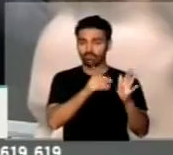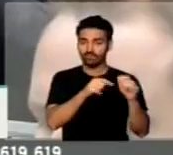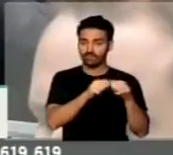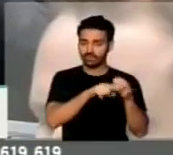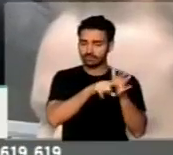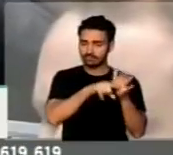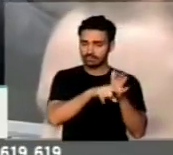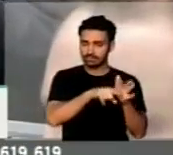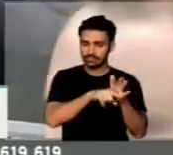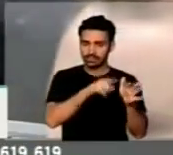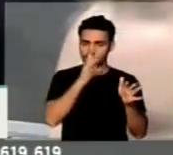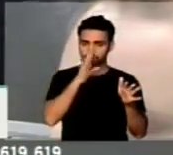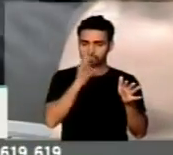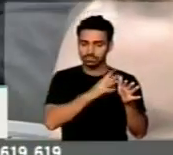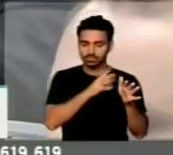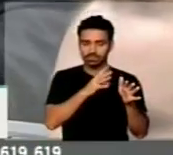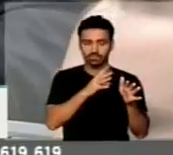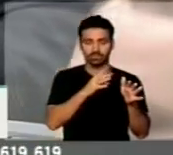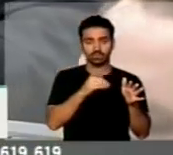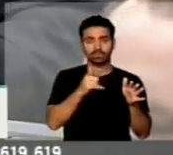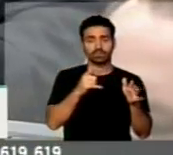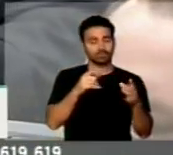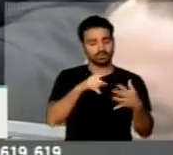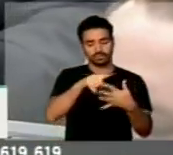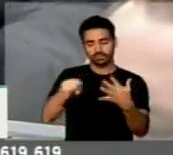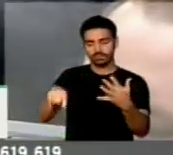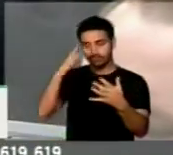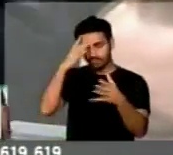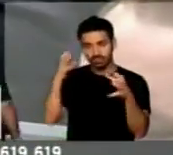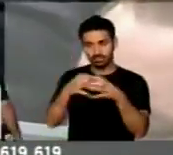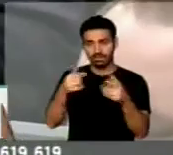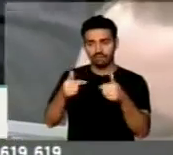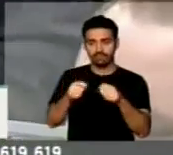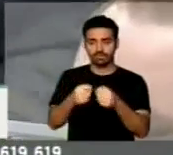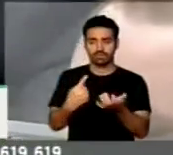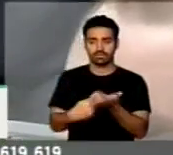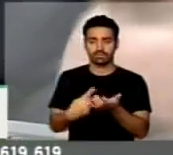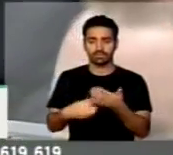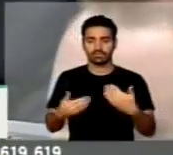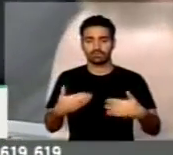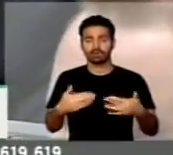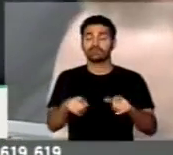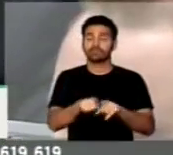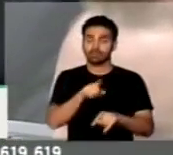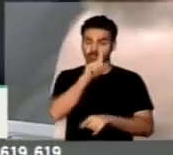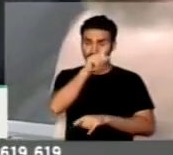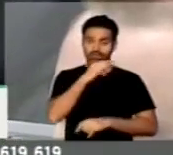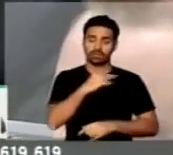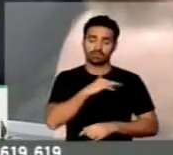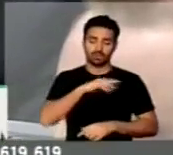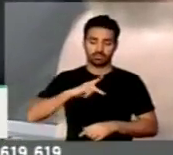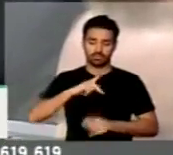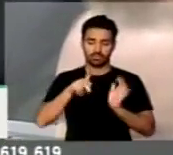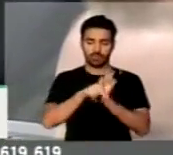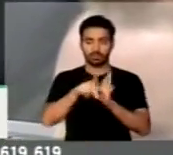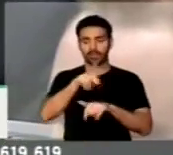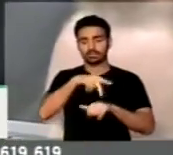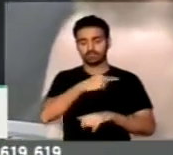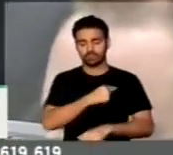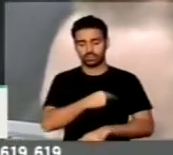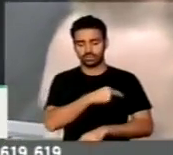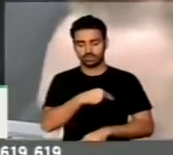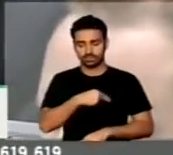por pessoas que fizeram operações com o senhor e vai ao Ministério Público Suíço. O que eu quero dizer, por